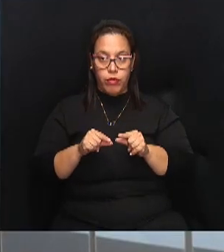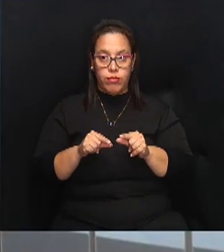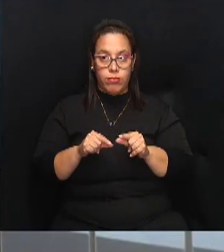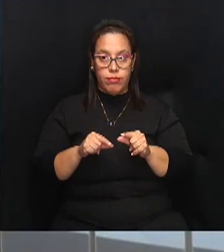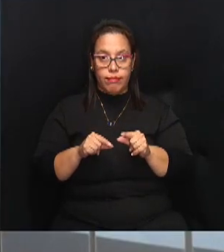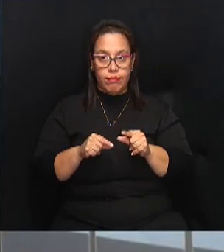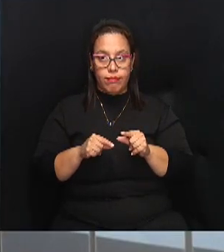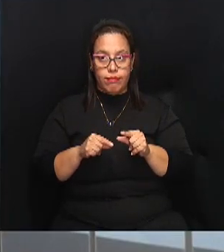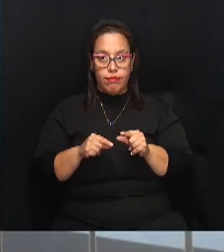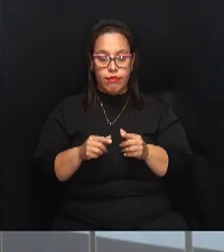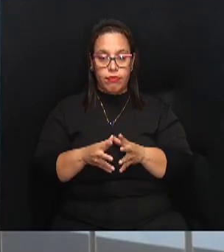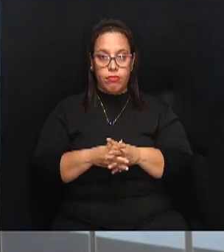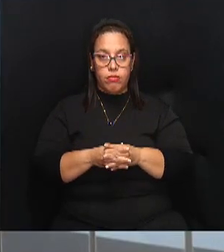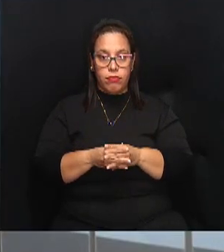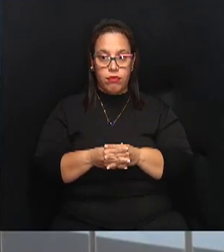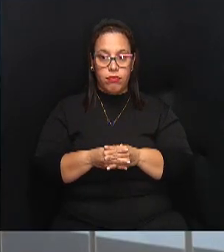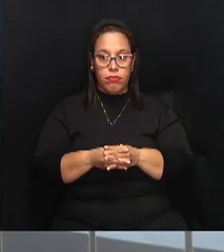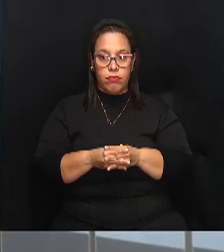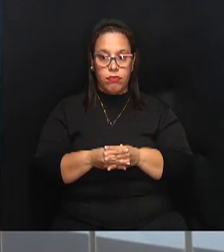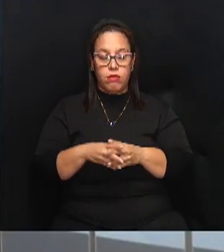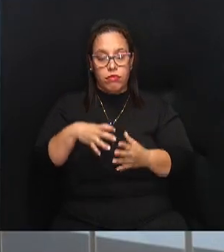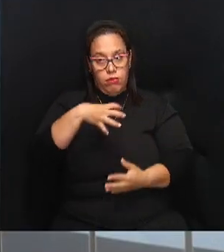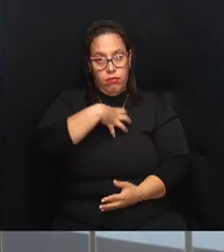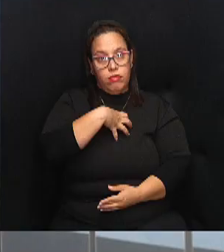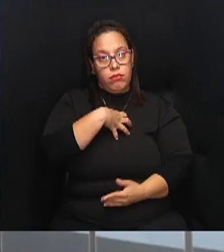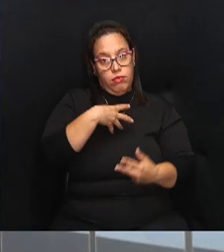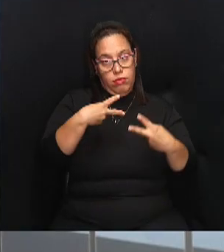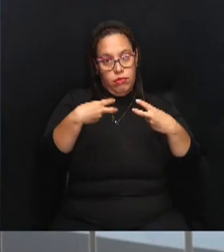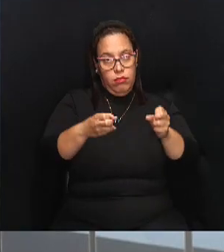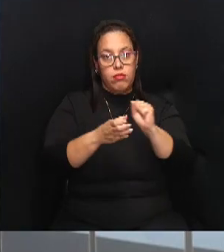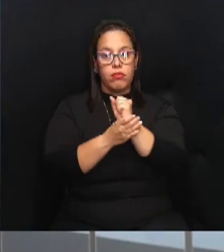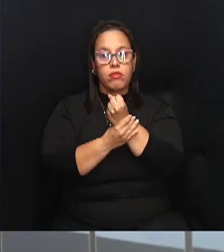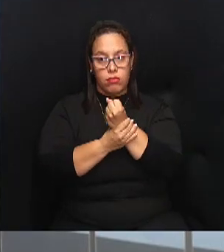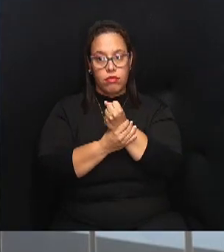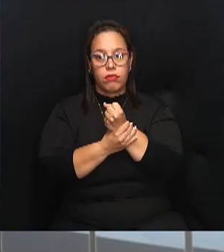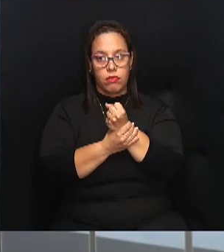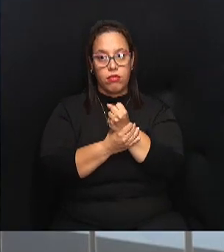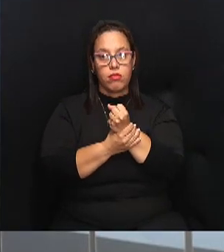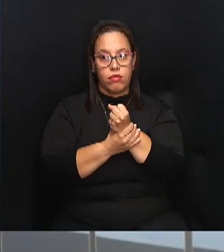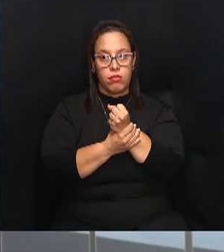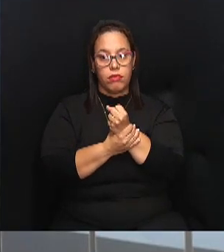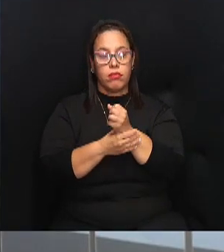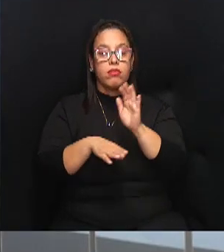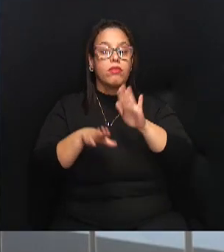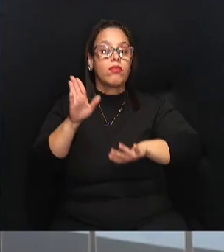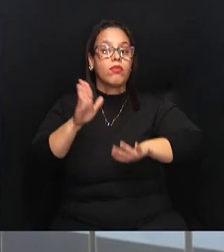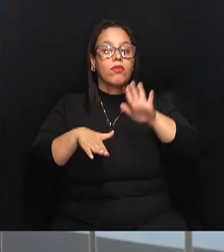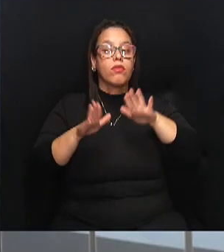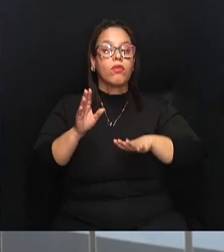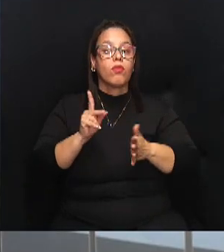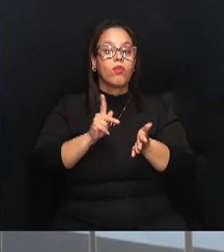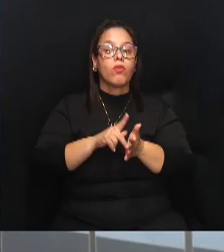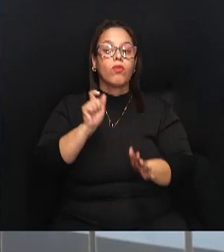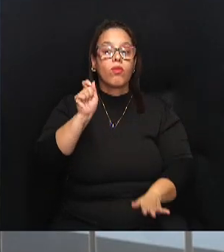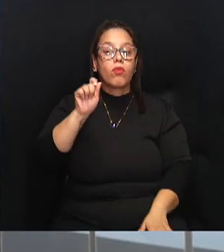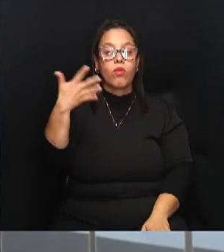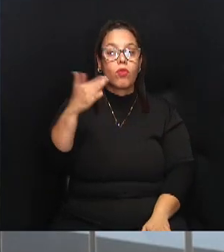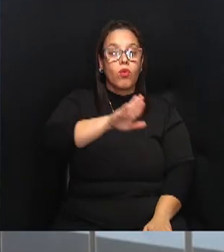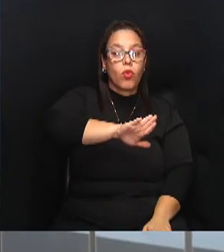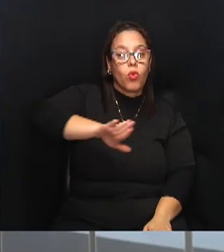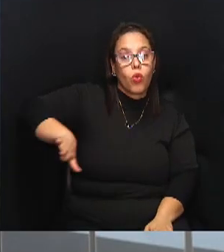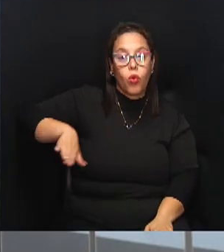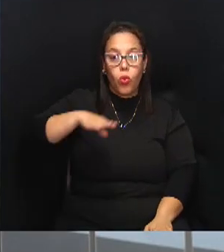gente vai dar, além de tudo, a sensação e percepção de segurança, que às vezes é aquele fato que ocorre em outro